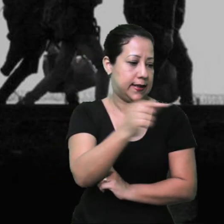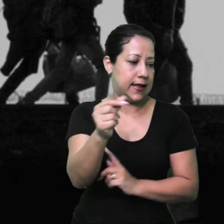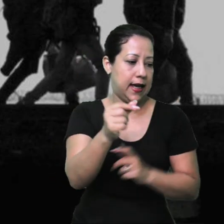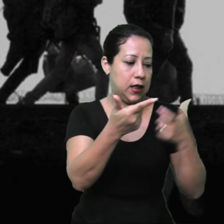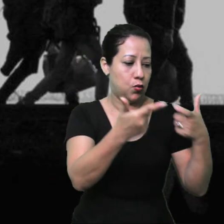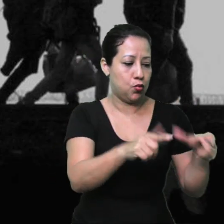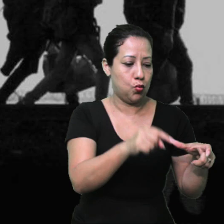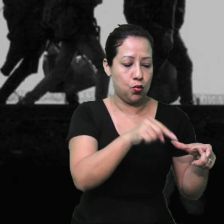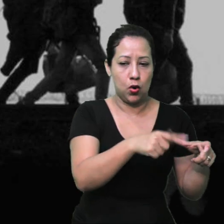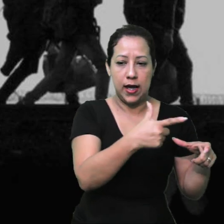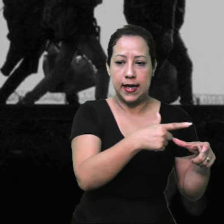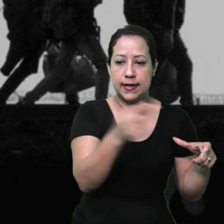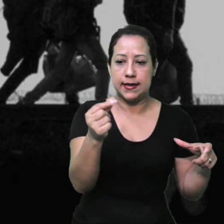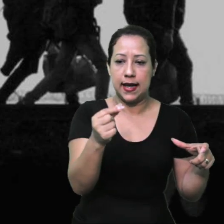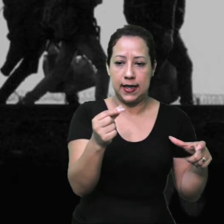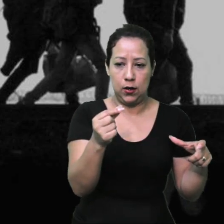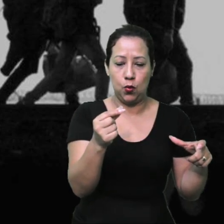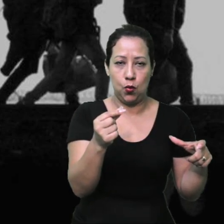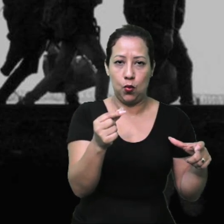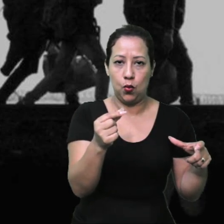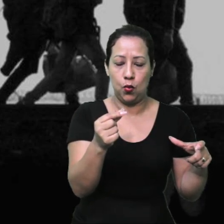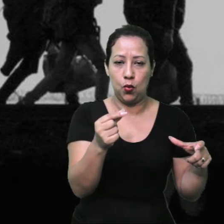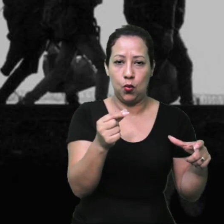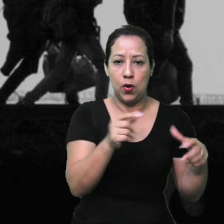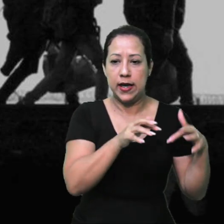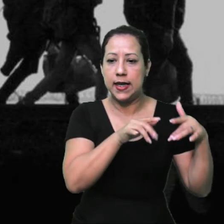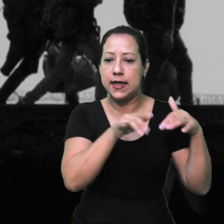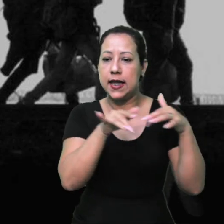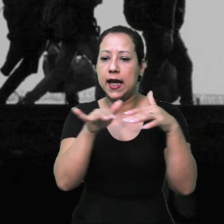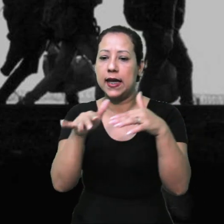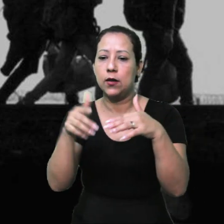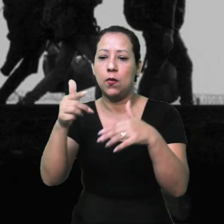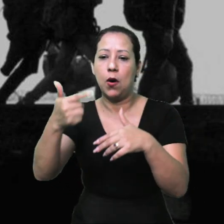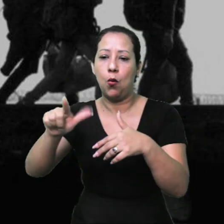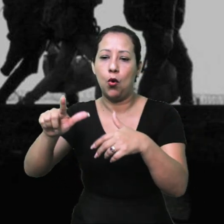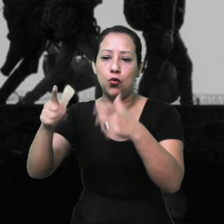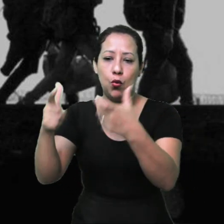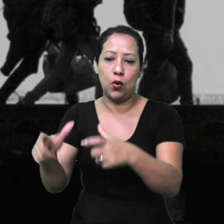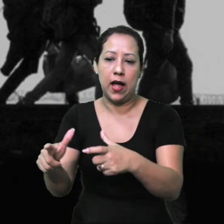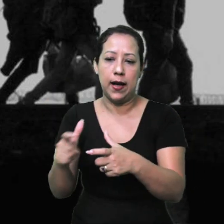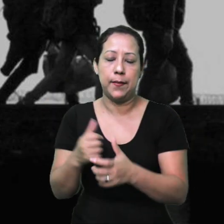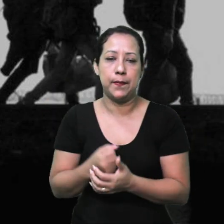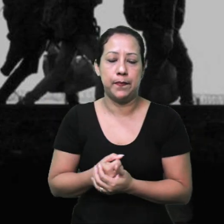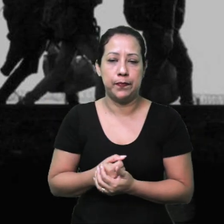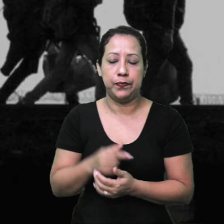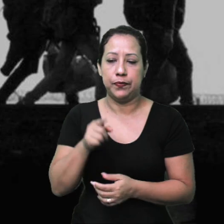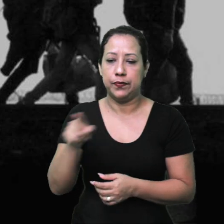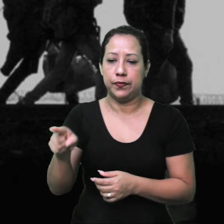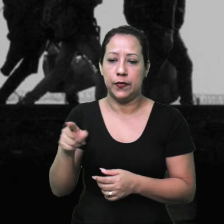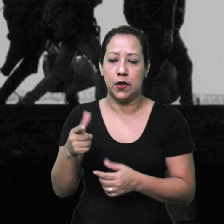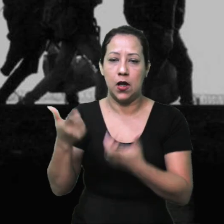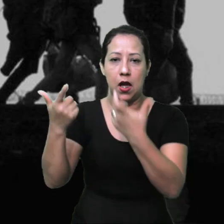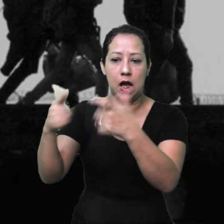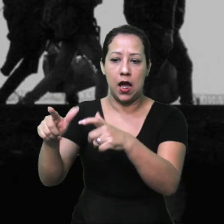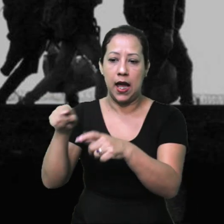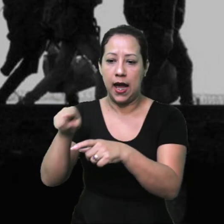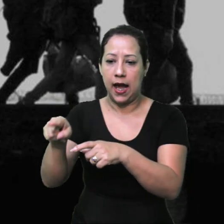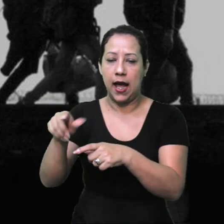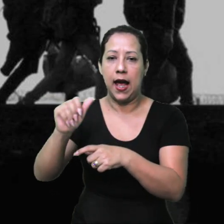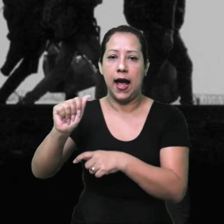é chamado de repulsão. E ela está indo para outro lugar, chamado de